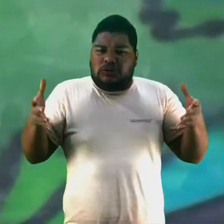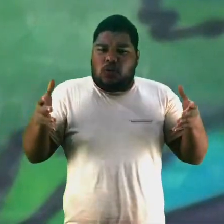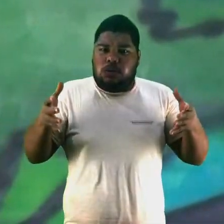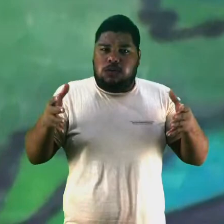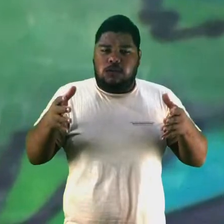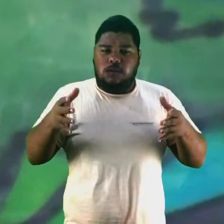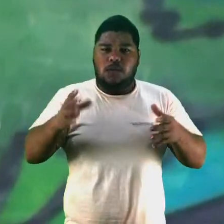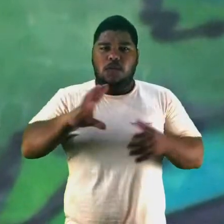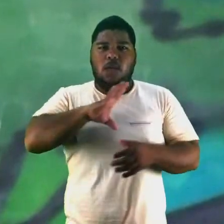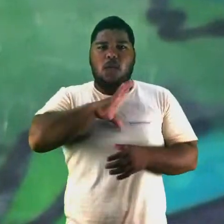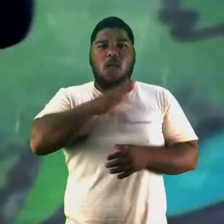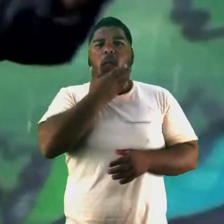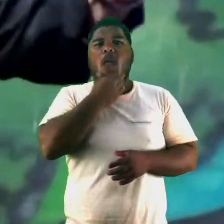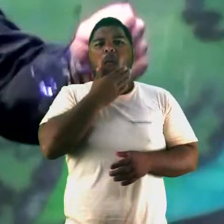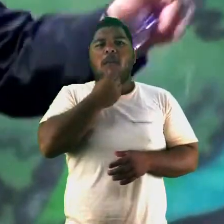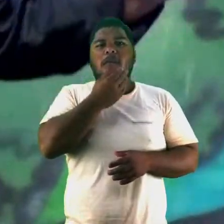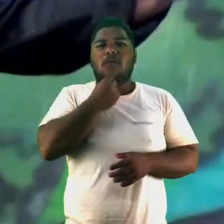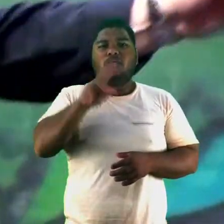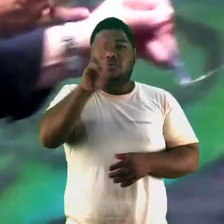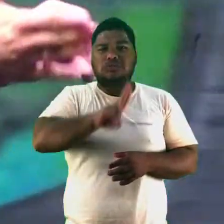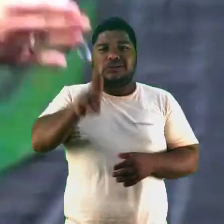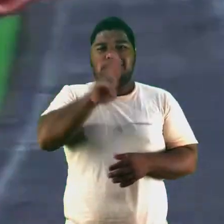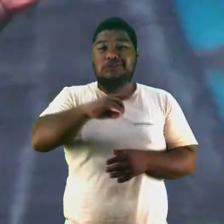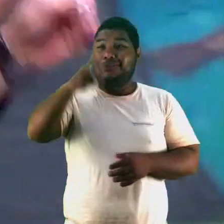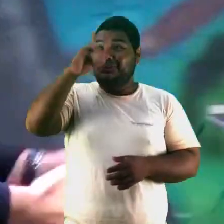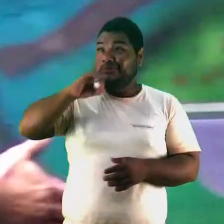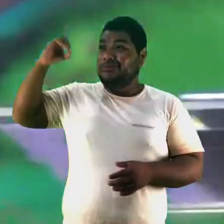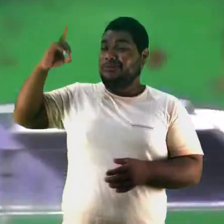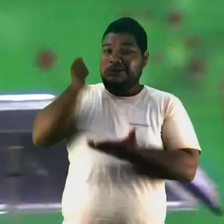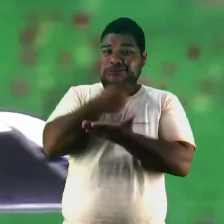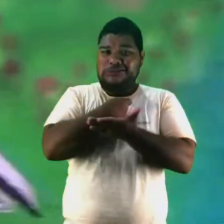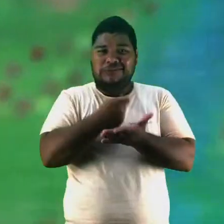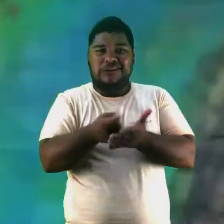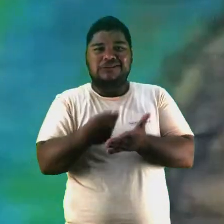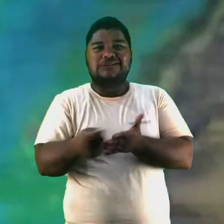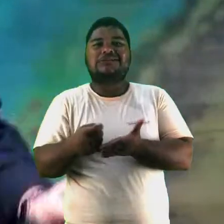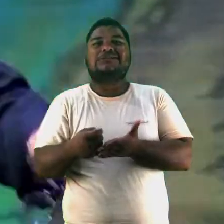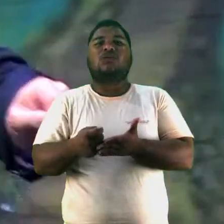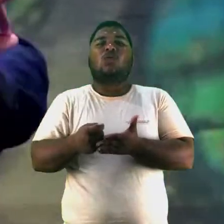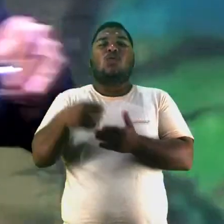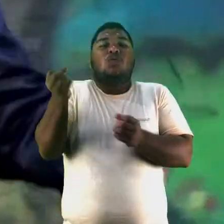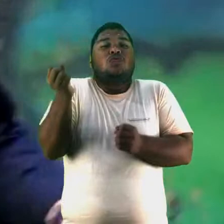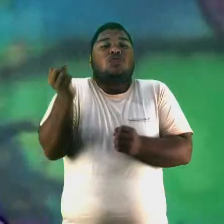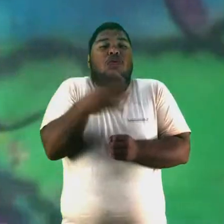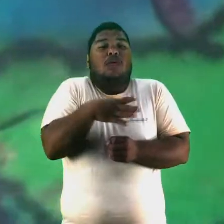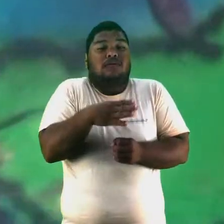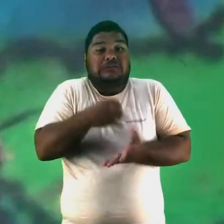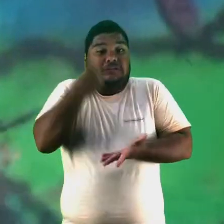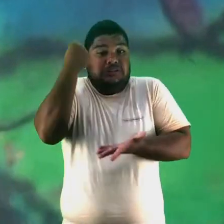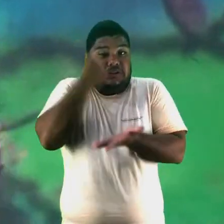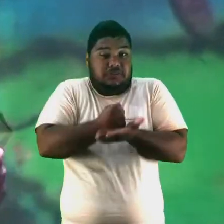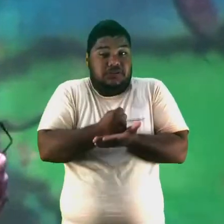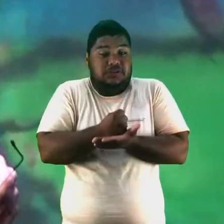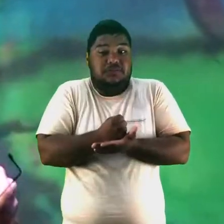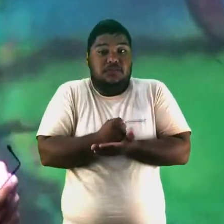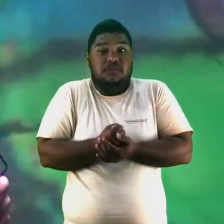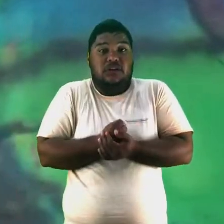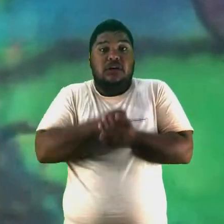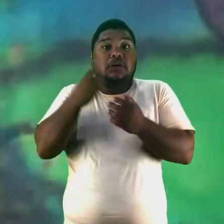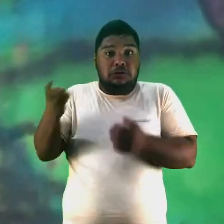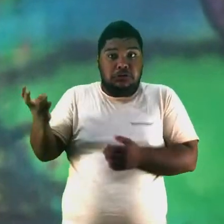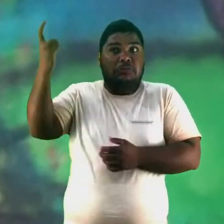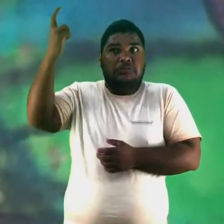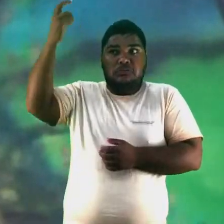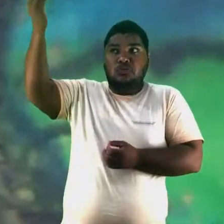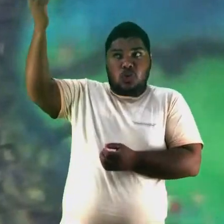Deus para escrever a maior parte dos livros do Novo Testamento, e Deus deu uma capacidade